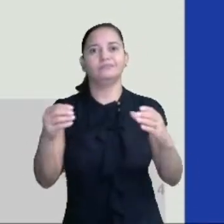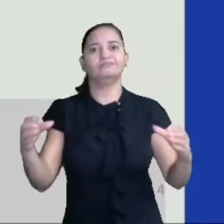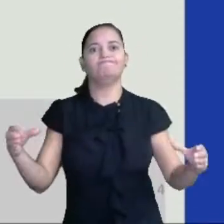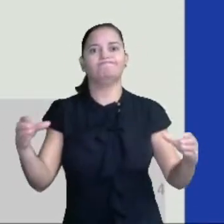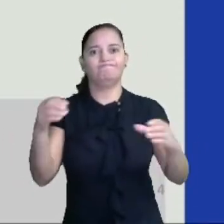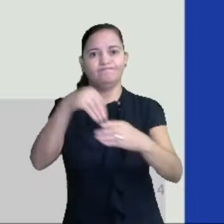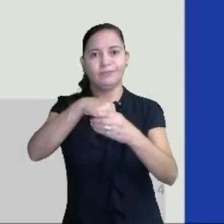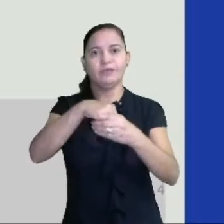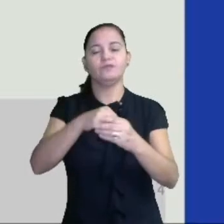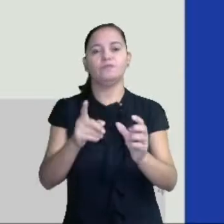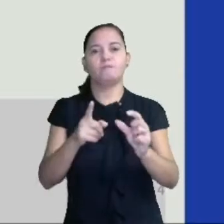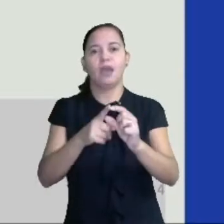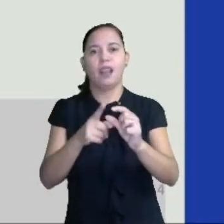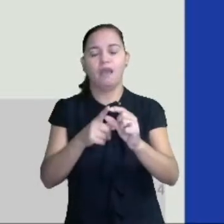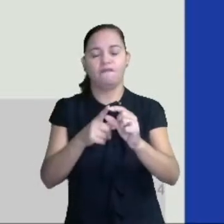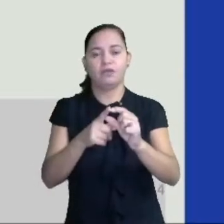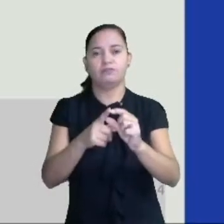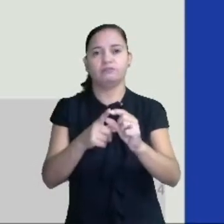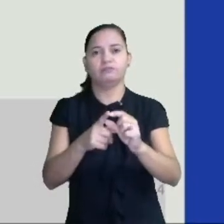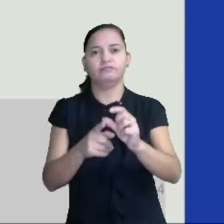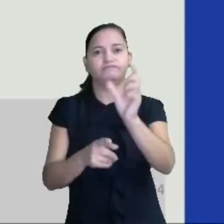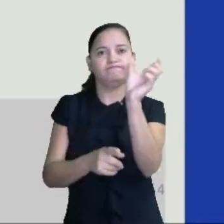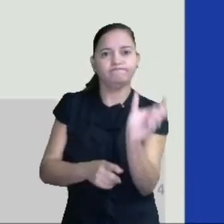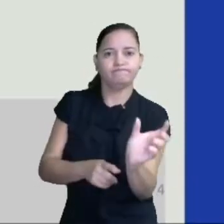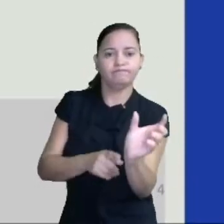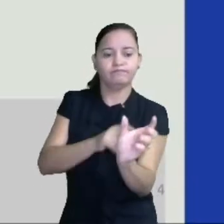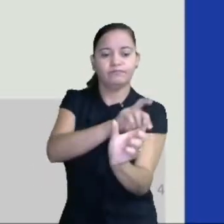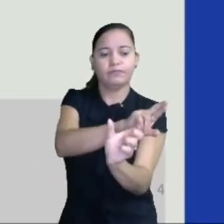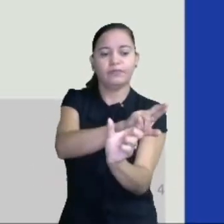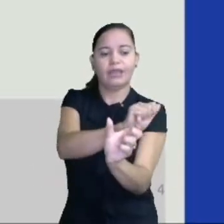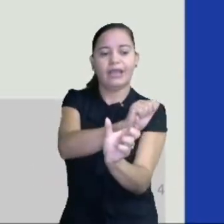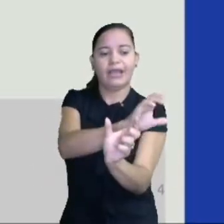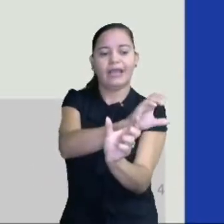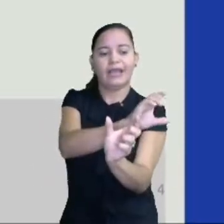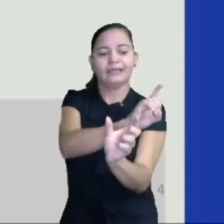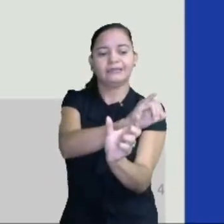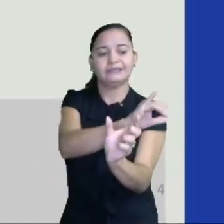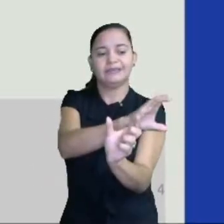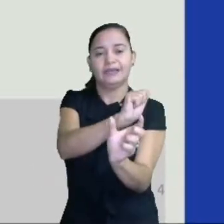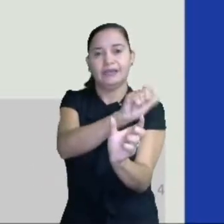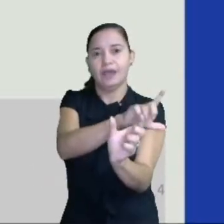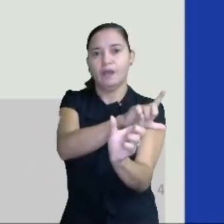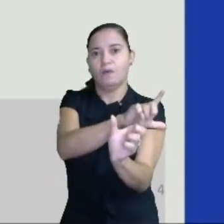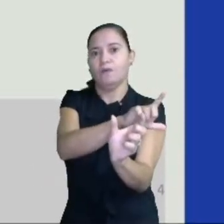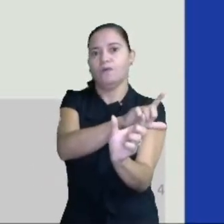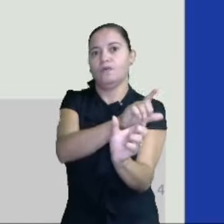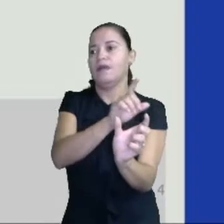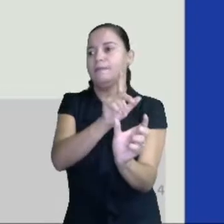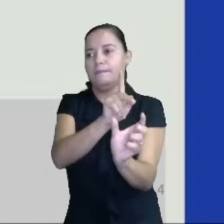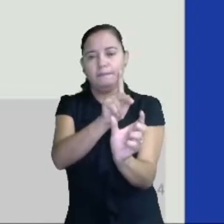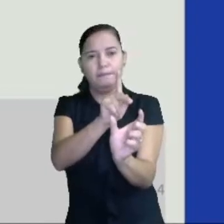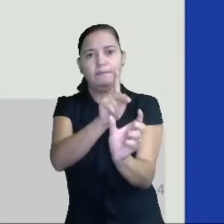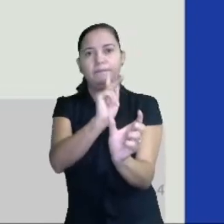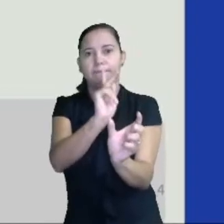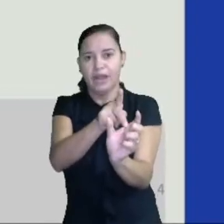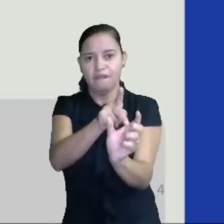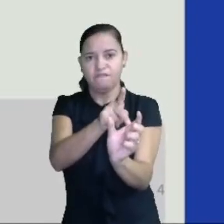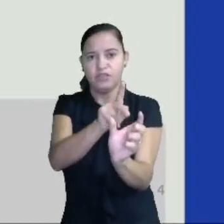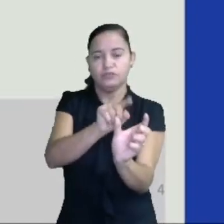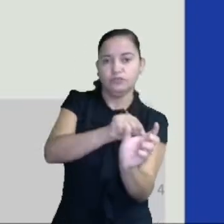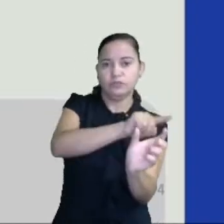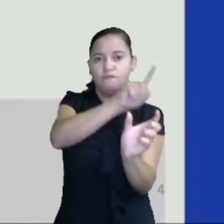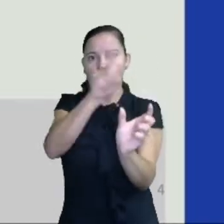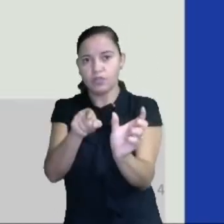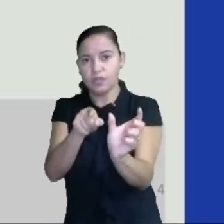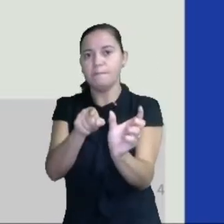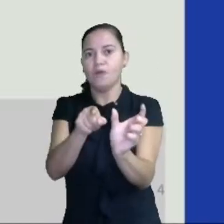Ou seja, se estiver antes do radical, é prefixo. Mas se estiver depois do